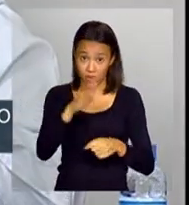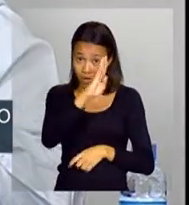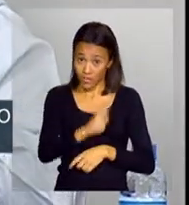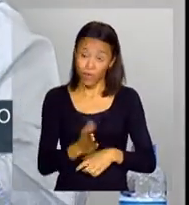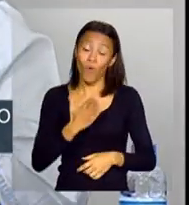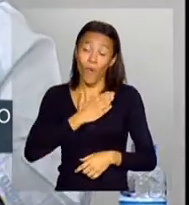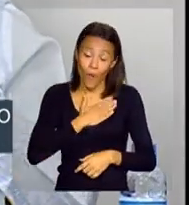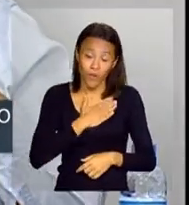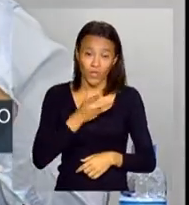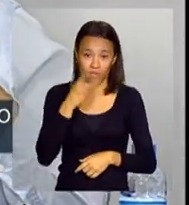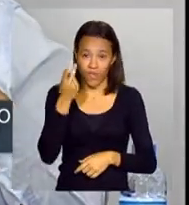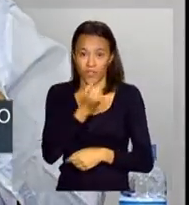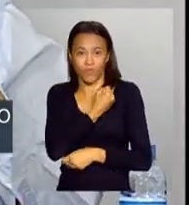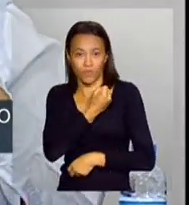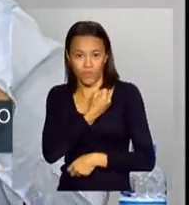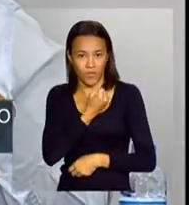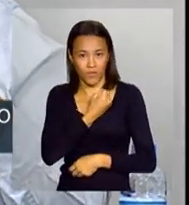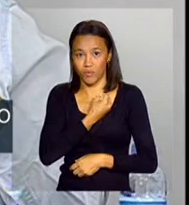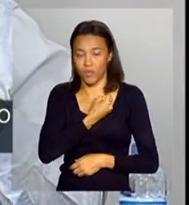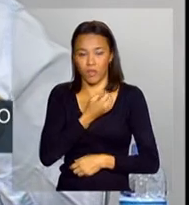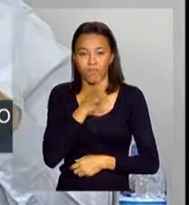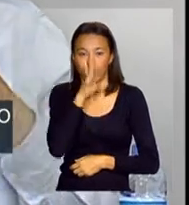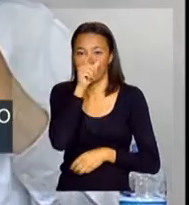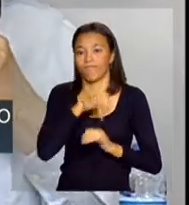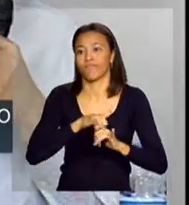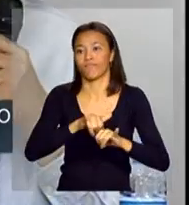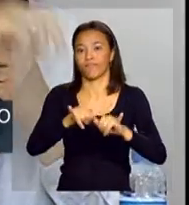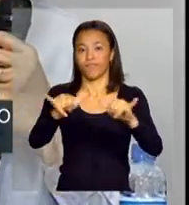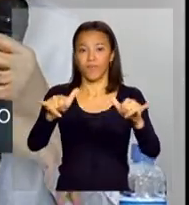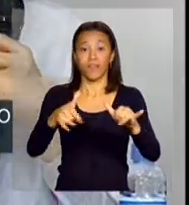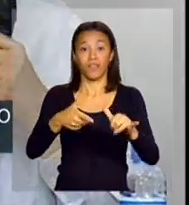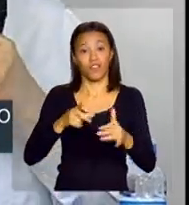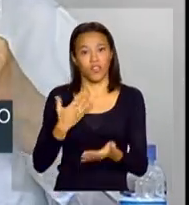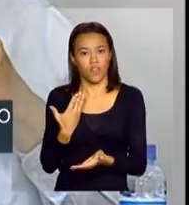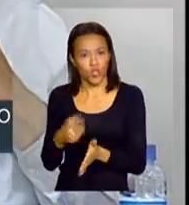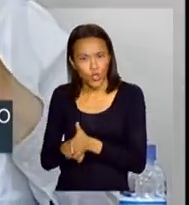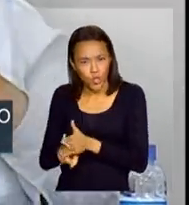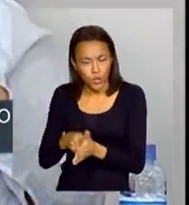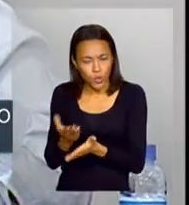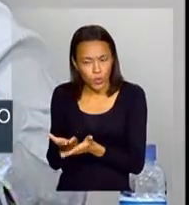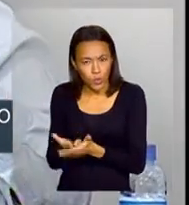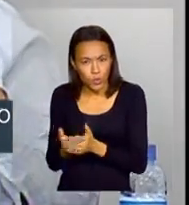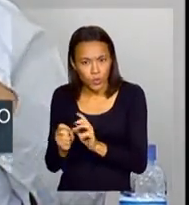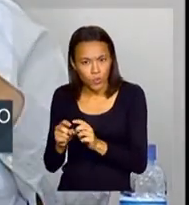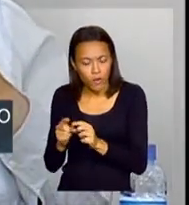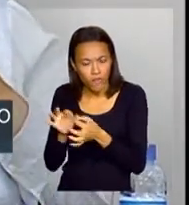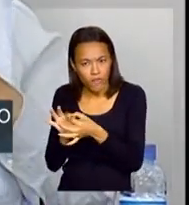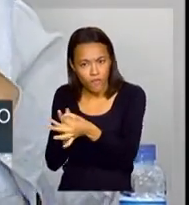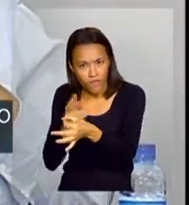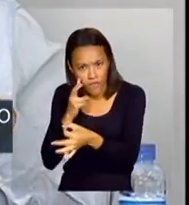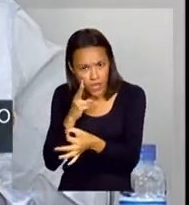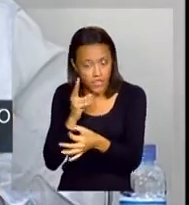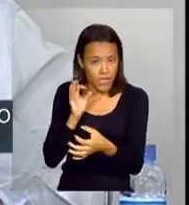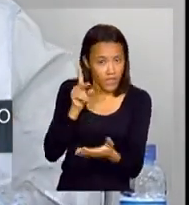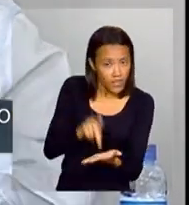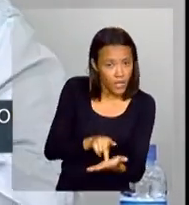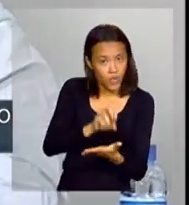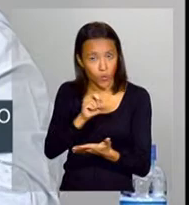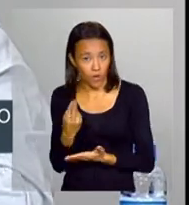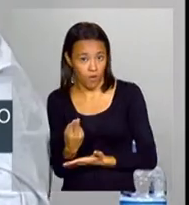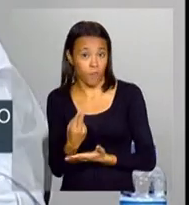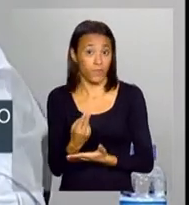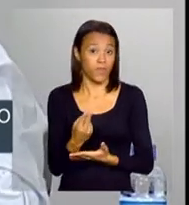de fazer, são os dados que todo mundo lança, a partir de um estudo se faz projeções e, a partir dali, passam a ser verdades únicas.